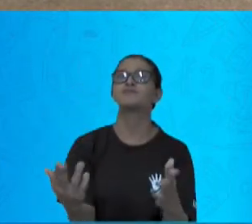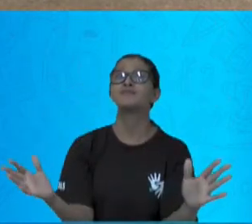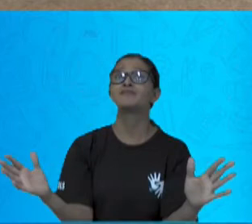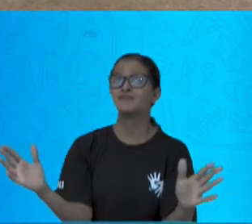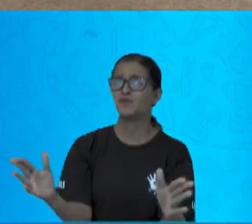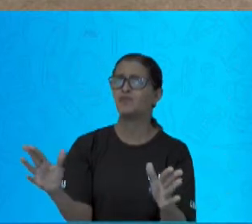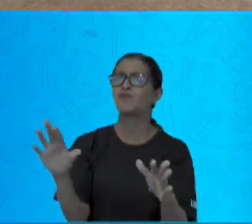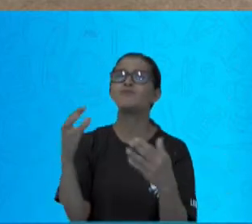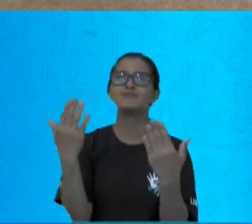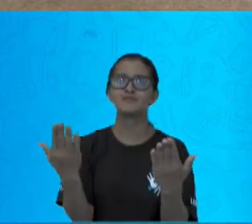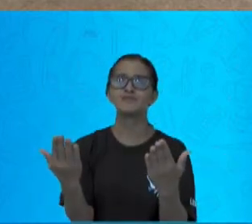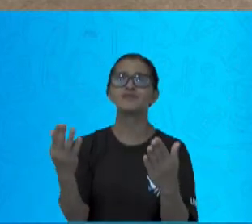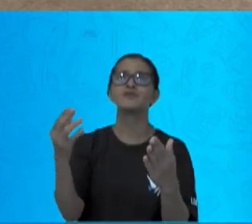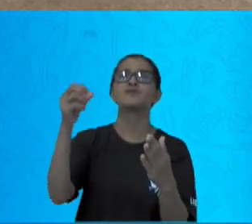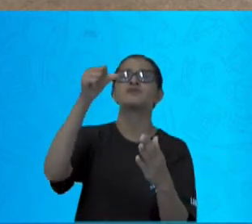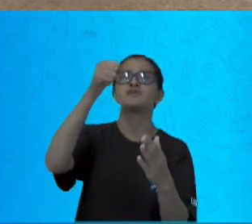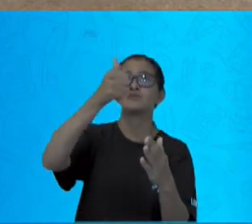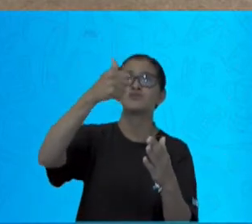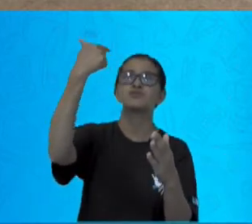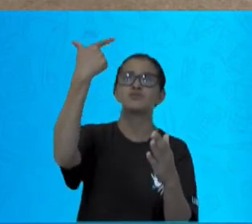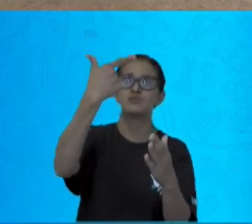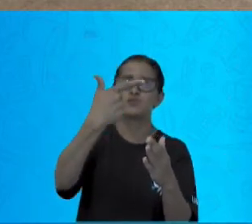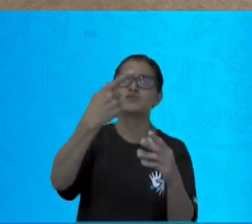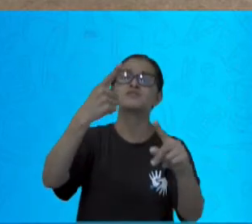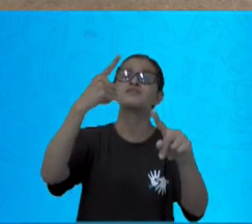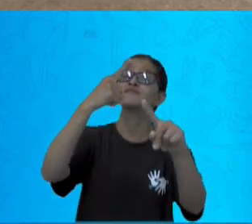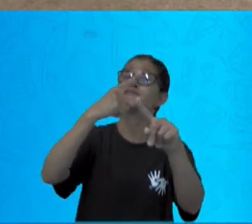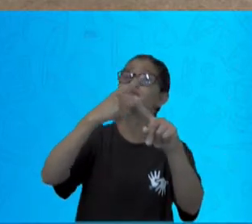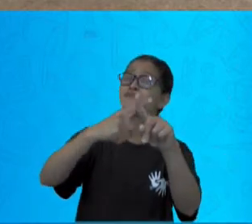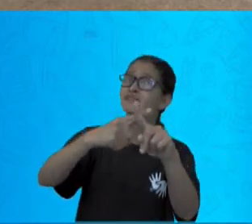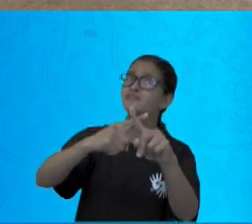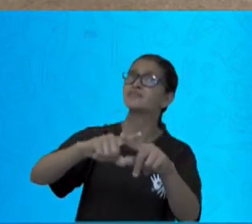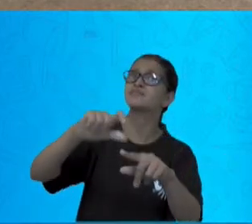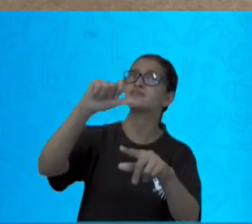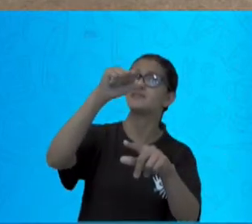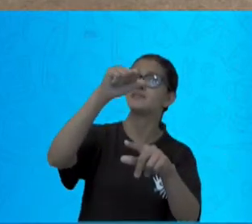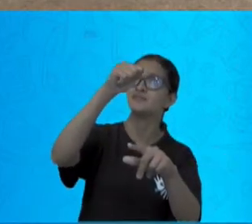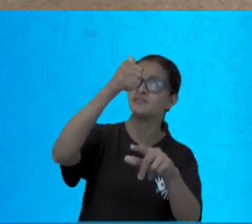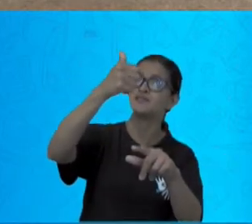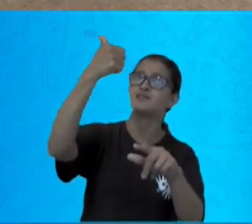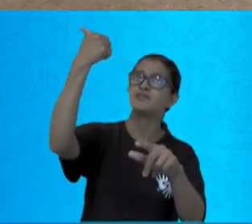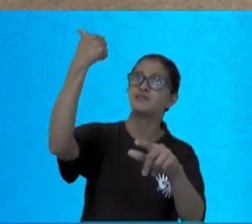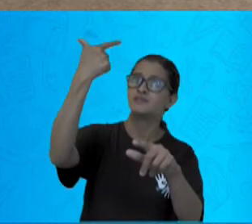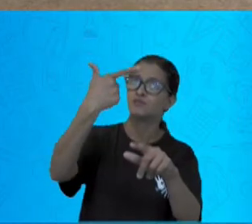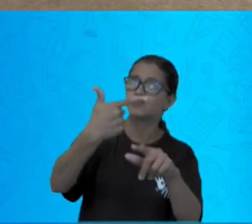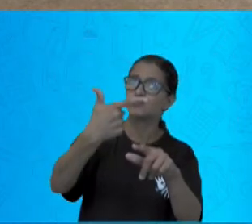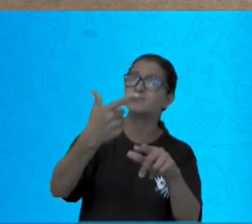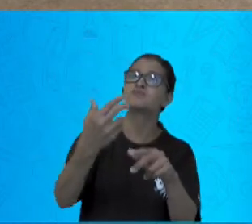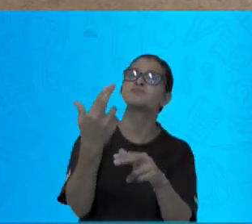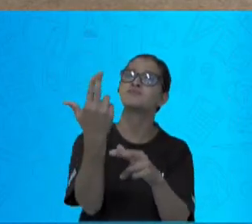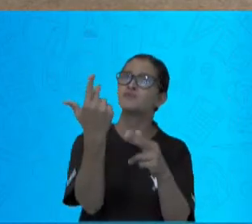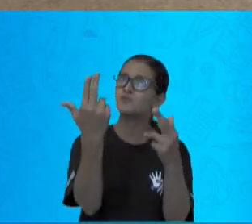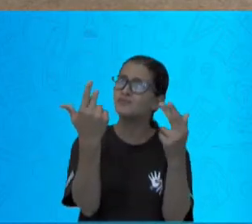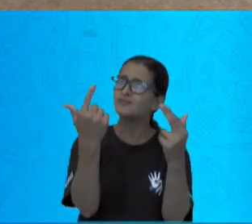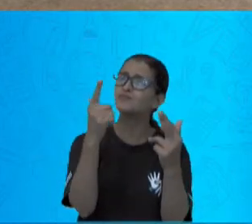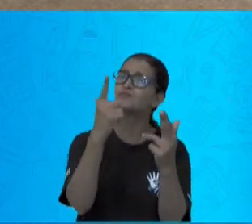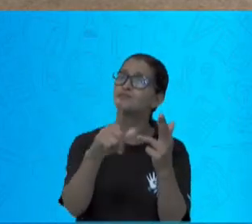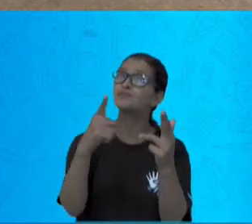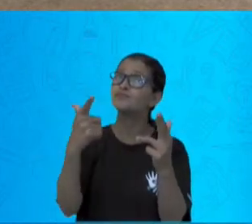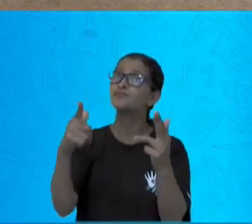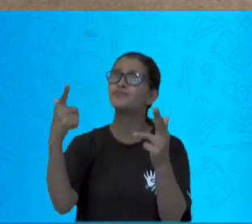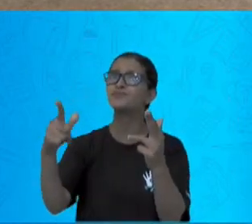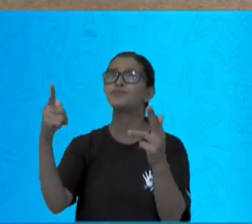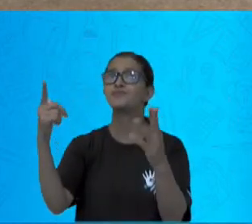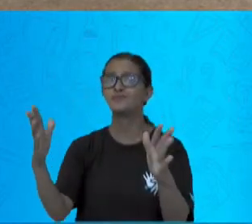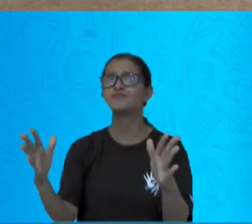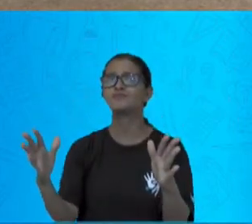cada árvore. Beleza? Então eu tenho 12 vezes 12, 144. 144 vezes 12, eu vou ter 12 elevado ao